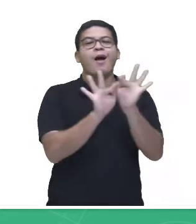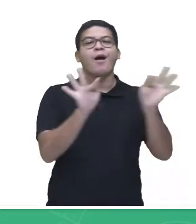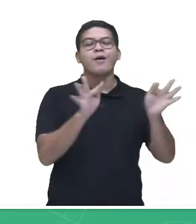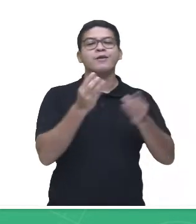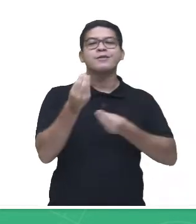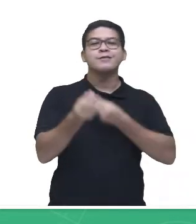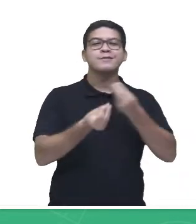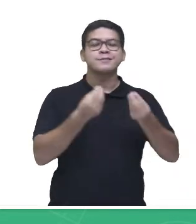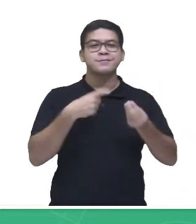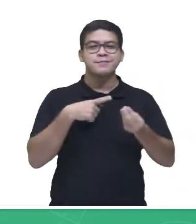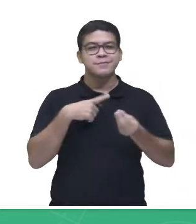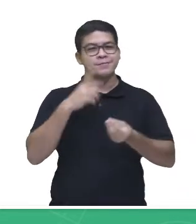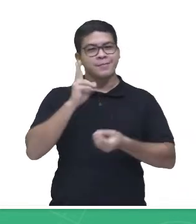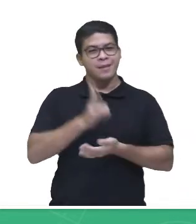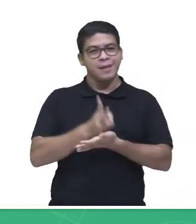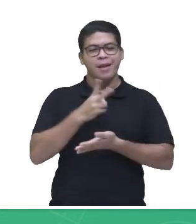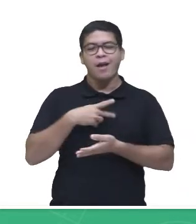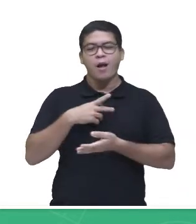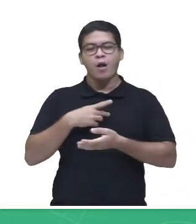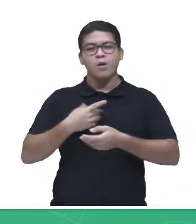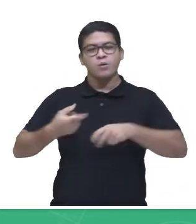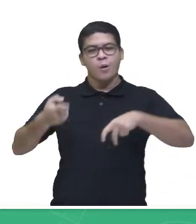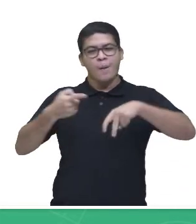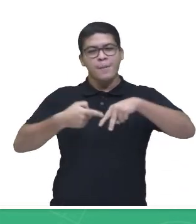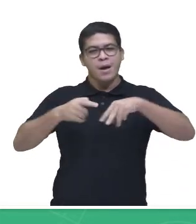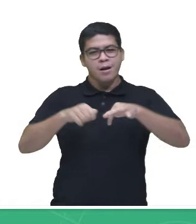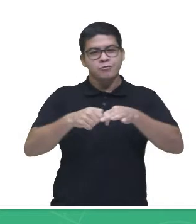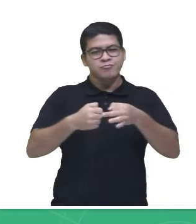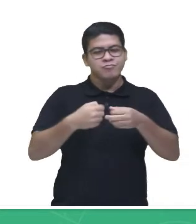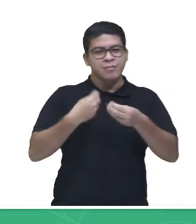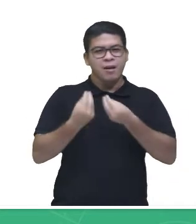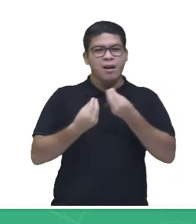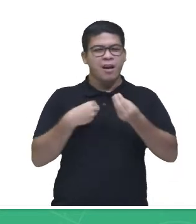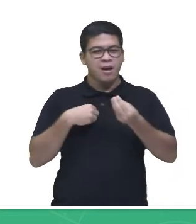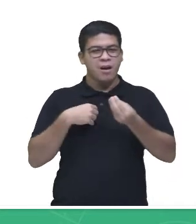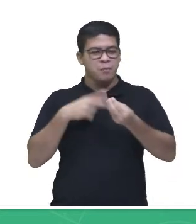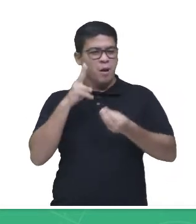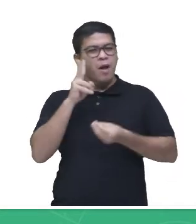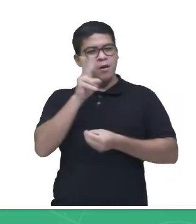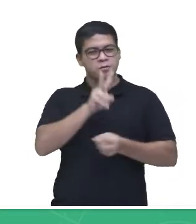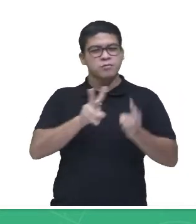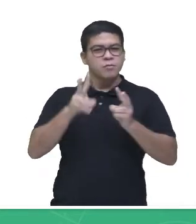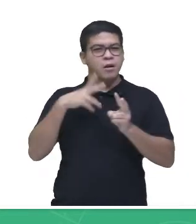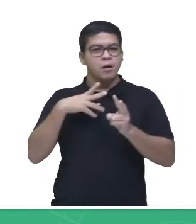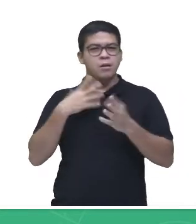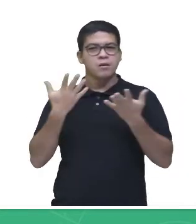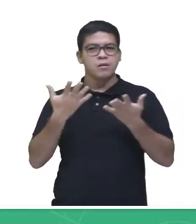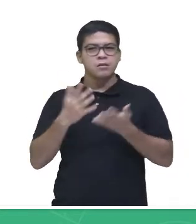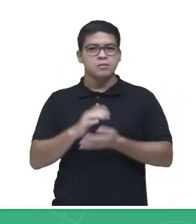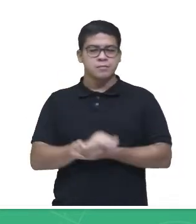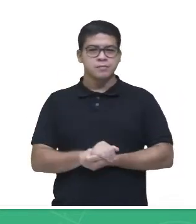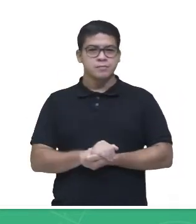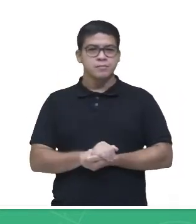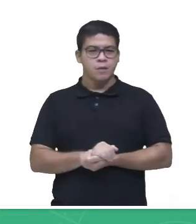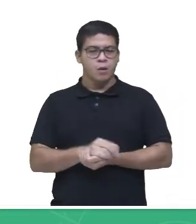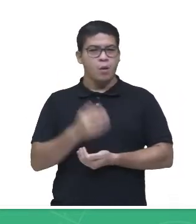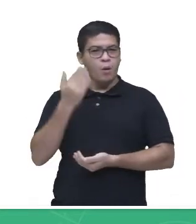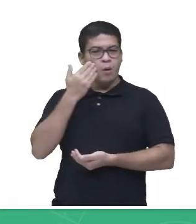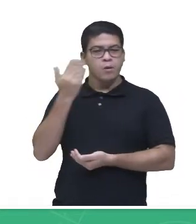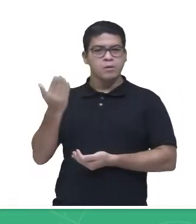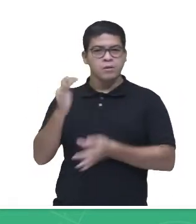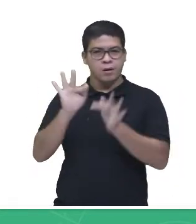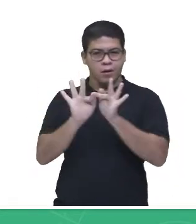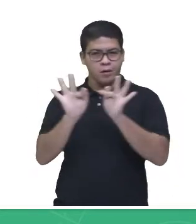exemplo, e a garotinha aí com a perninha quebrada, né? Mas vamos atentos aqui. Olha aqui a frase, o que diz. La